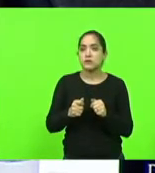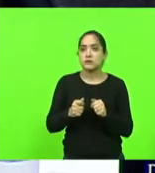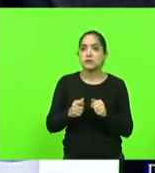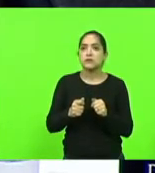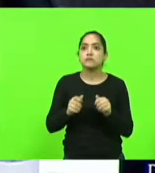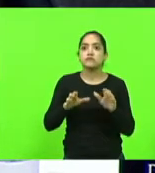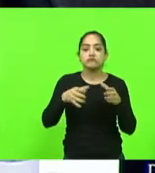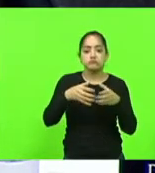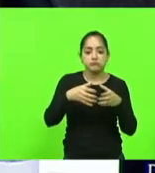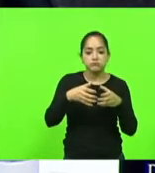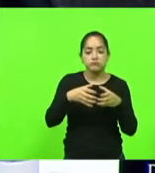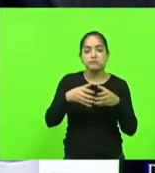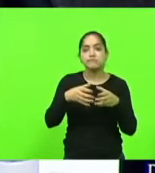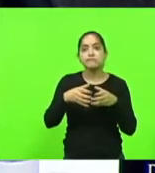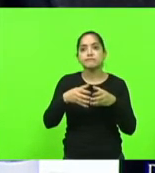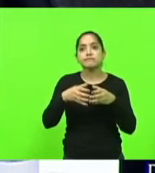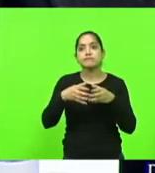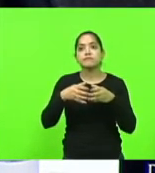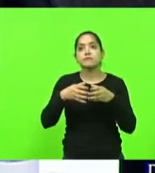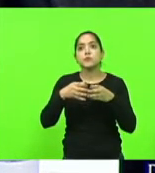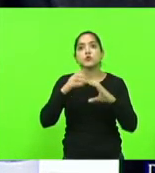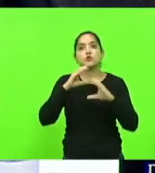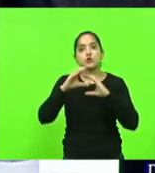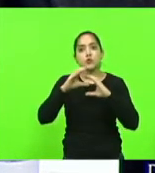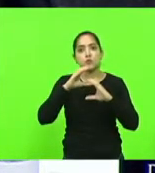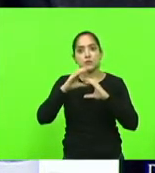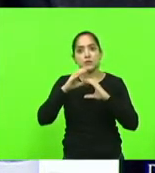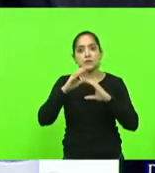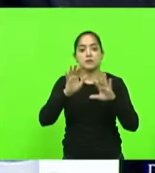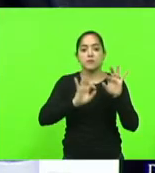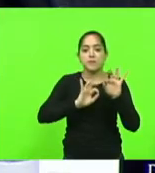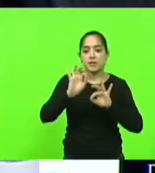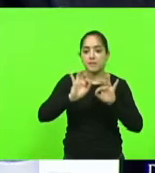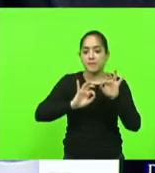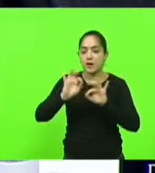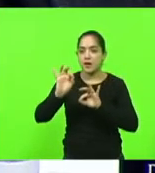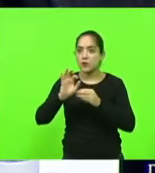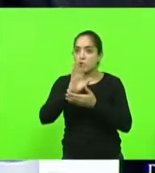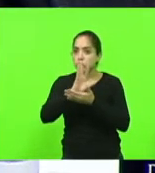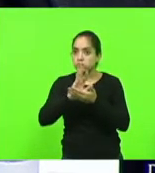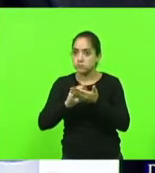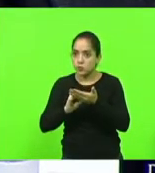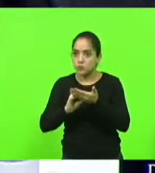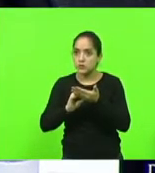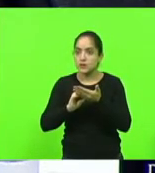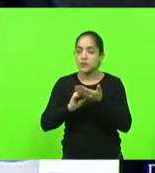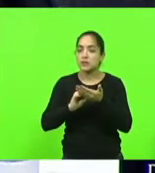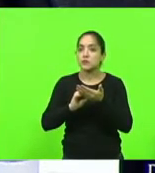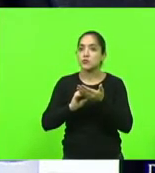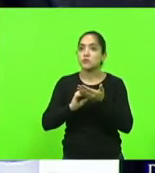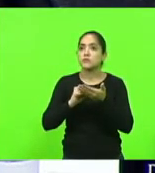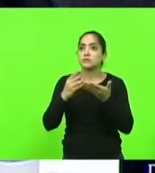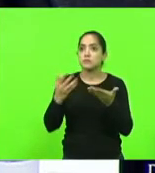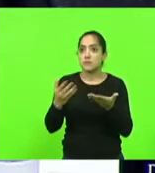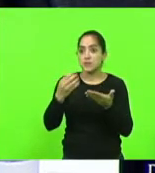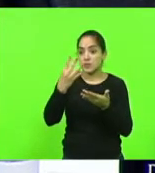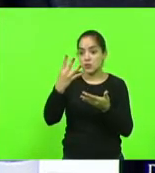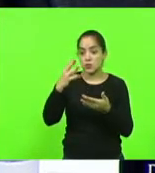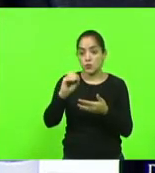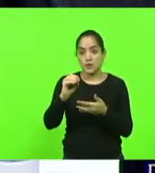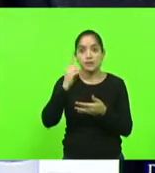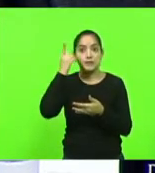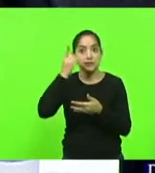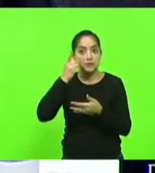Assembleia Legislativa, que fez um projeto, modelo maravilhoso, que os 40